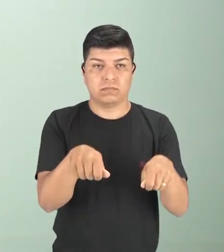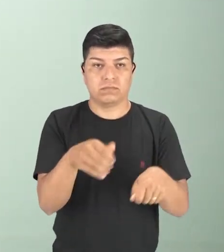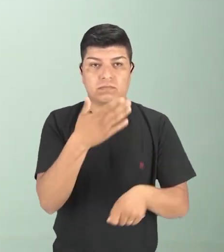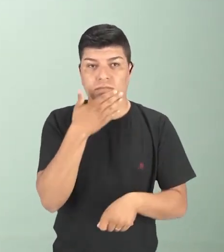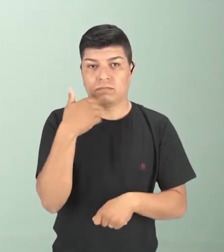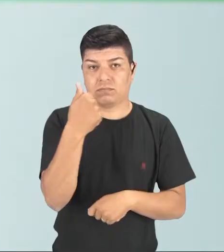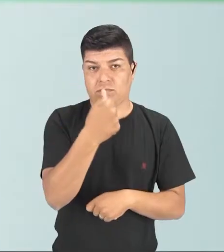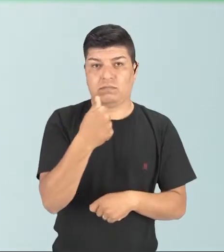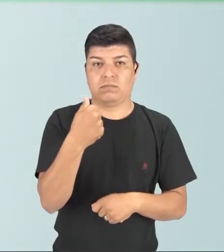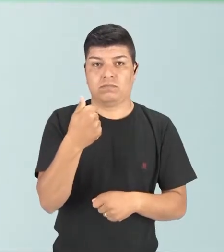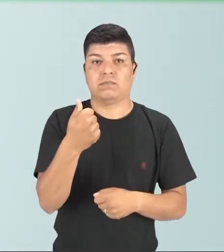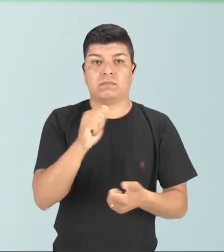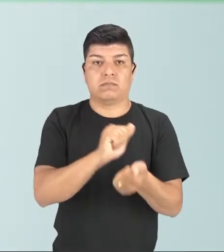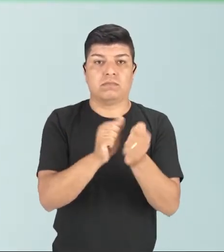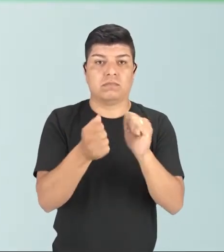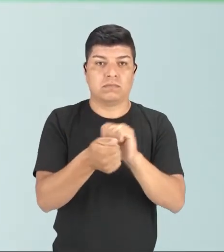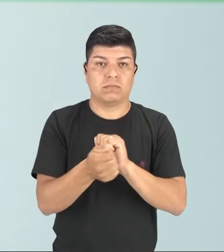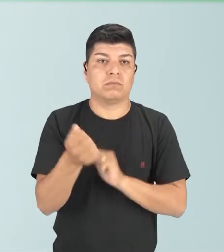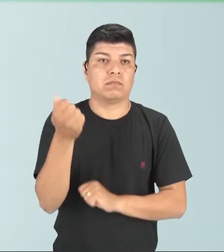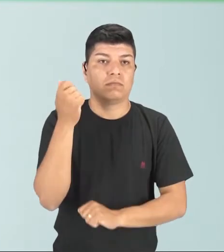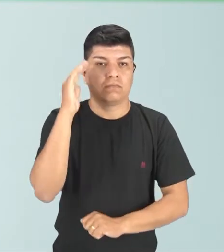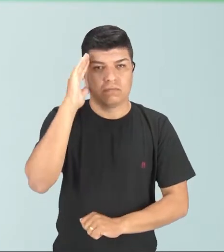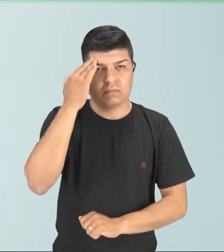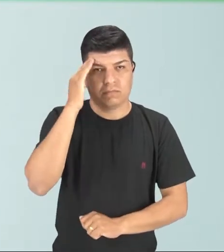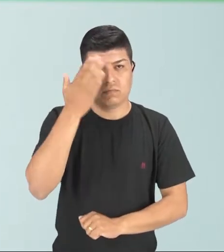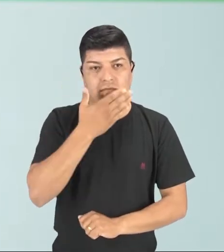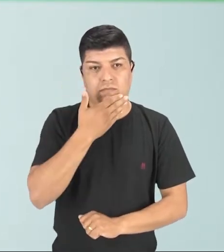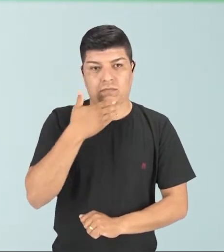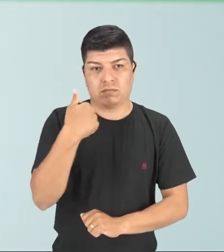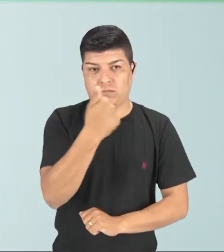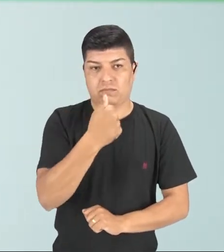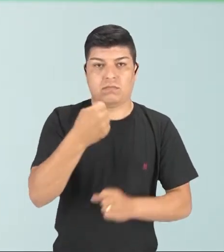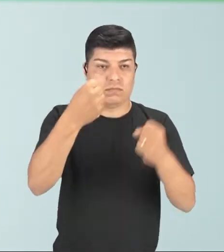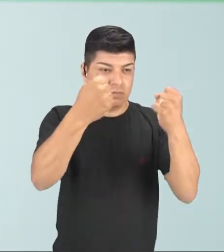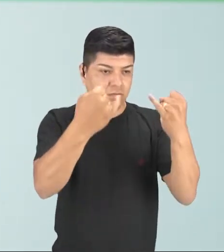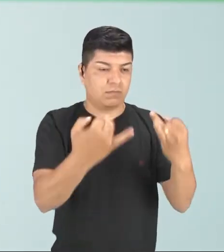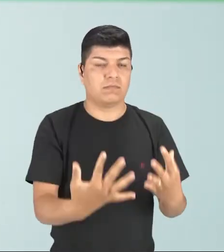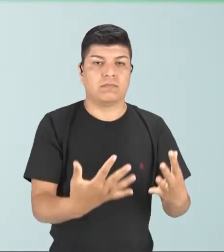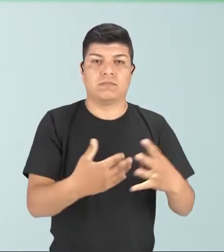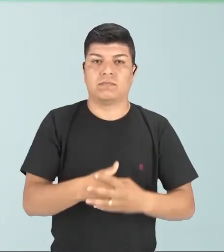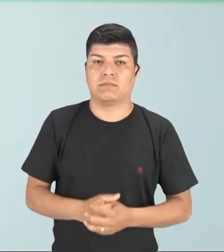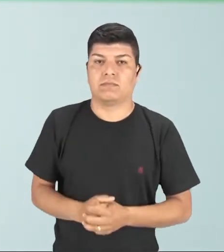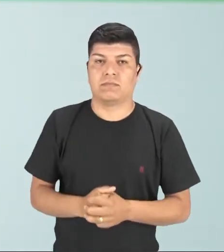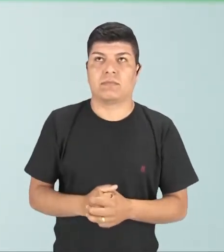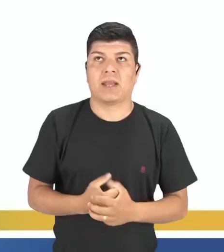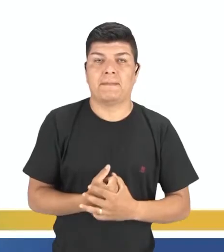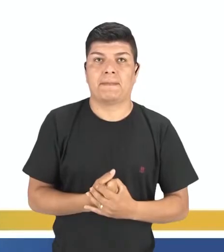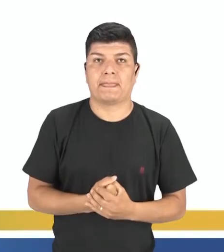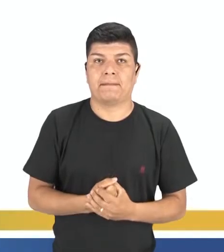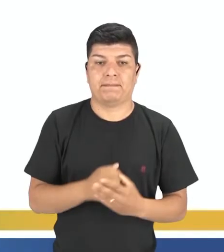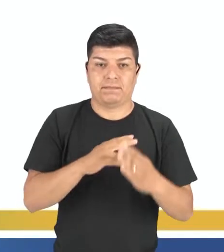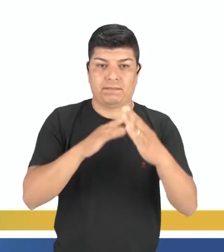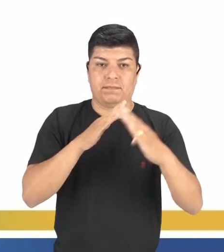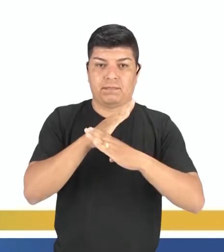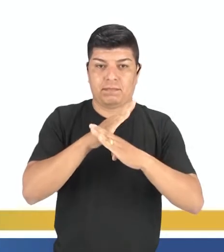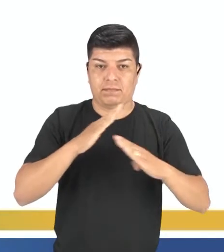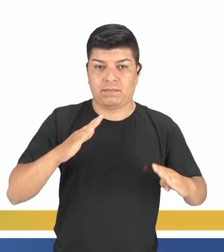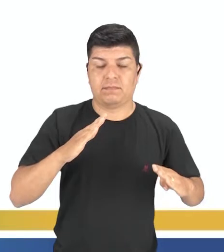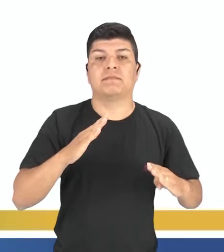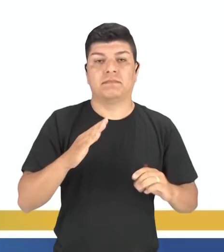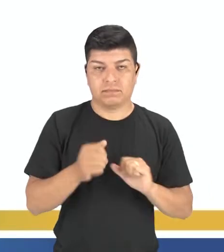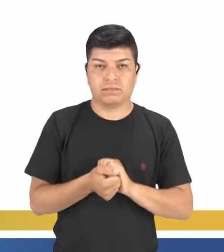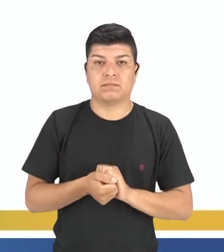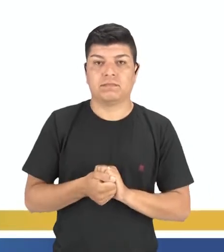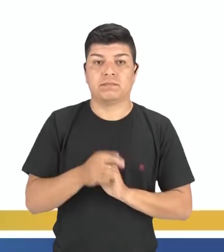habituar melhor com o conteúdo e compreender melhor do que estamos falando. Na inequação de segundo grau,